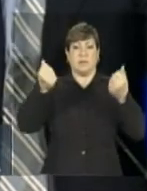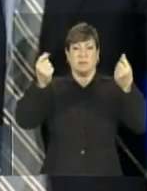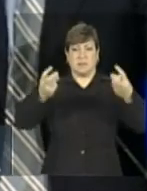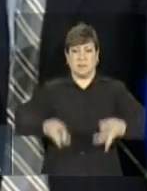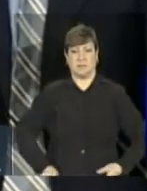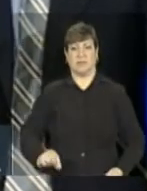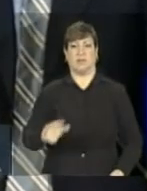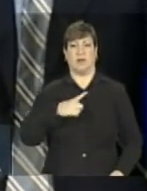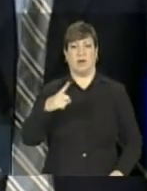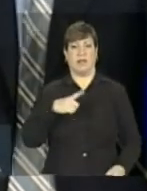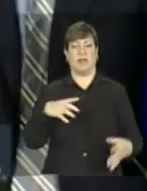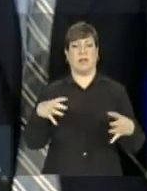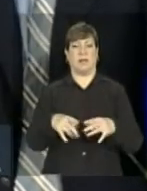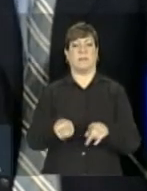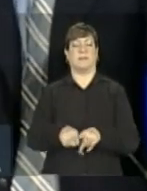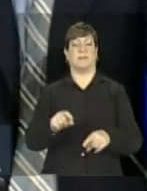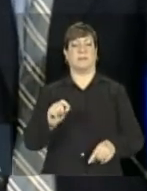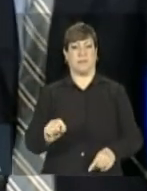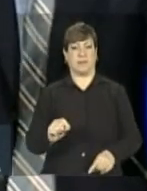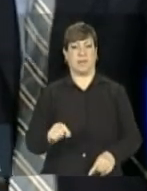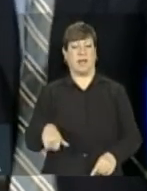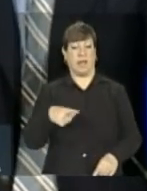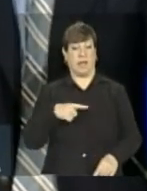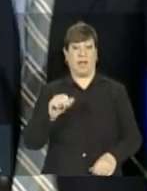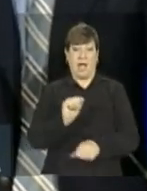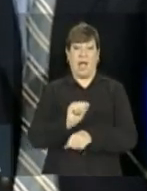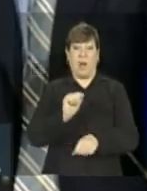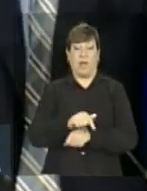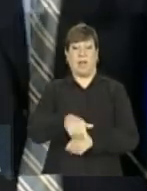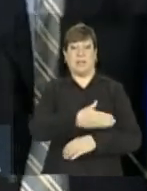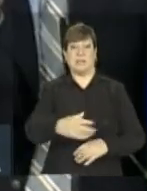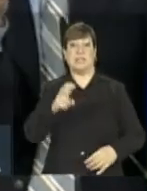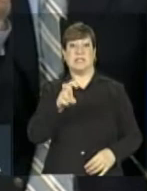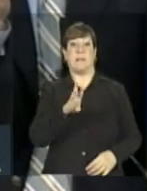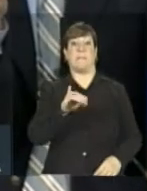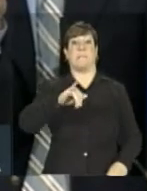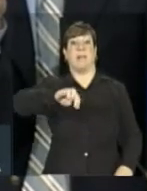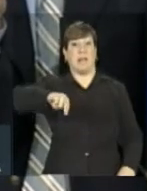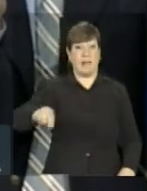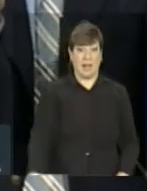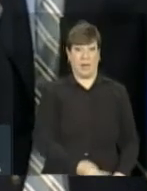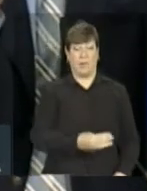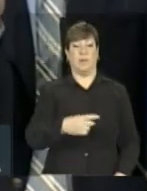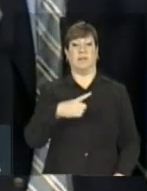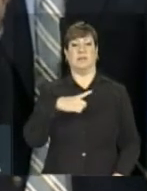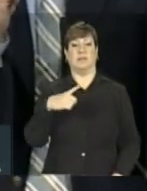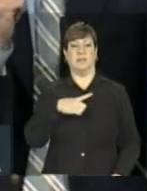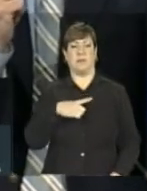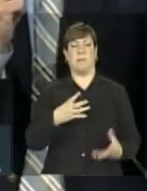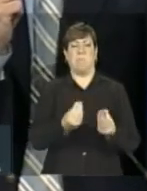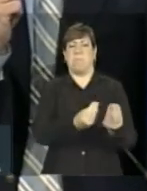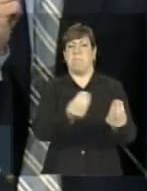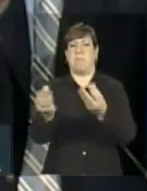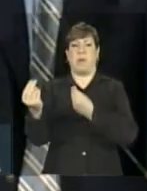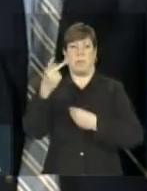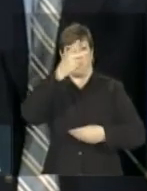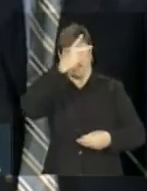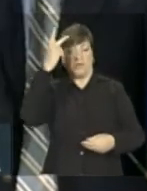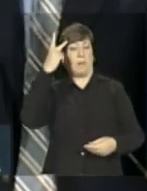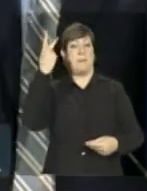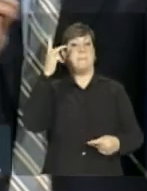um outro futuro que aguarda esses 5 bilhões. Essas muitas pessoas para